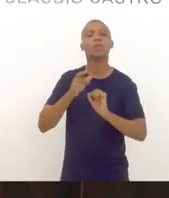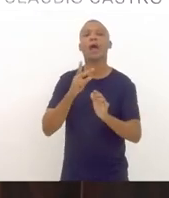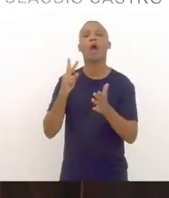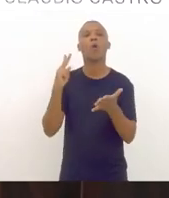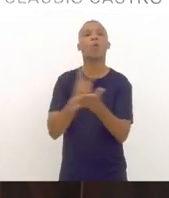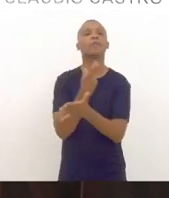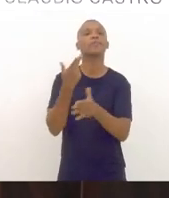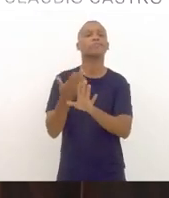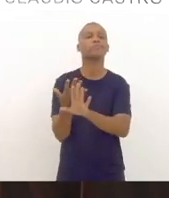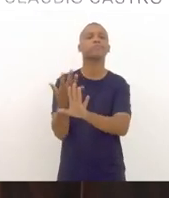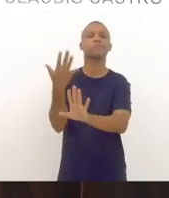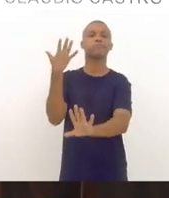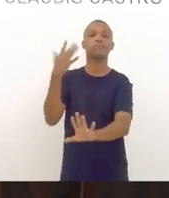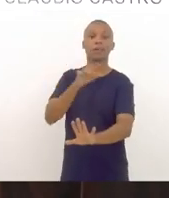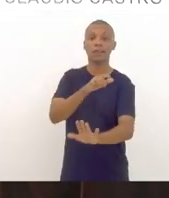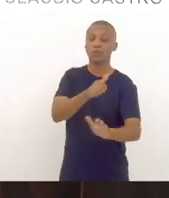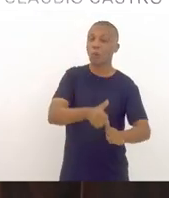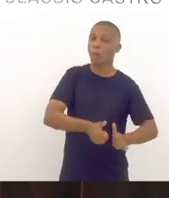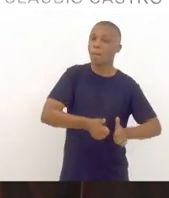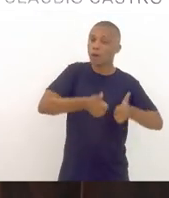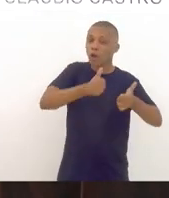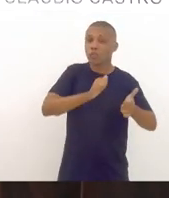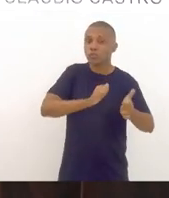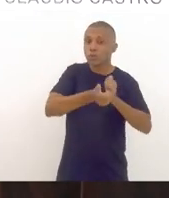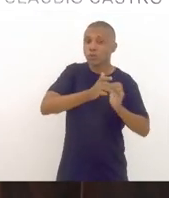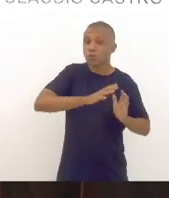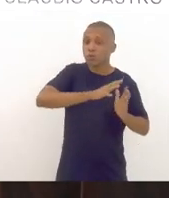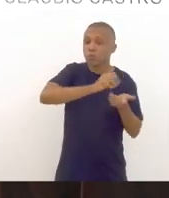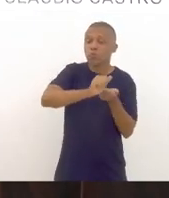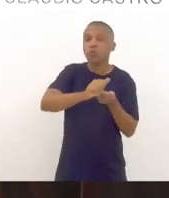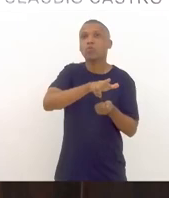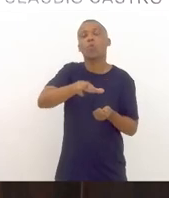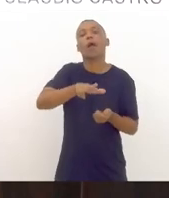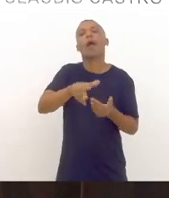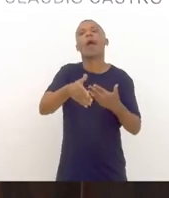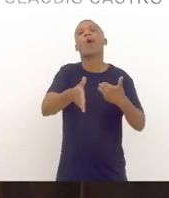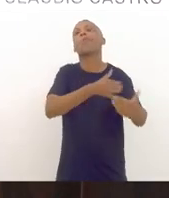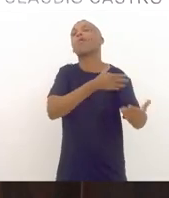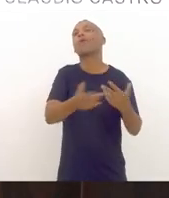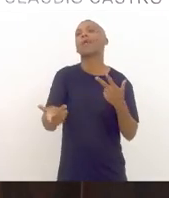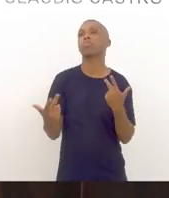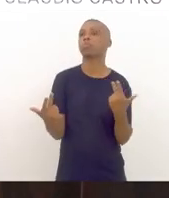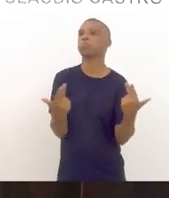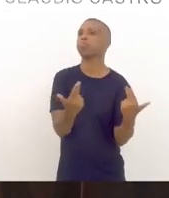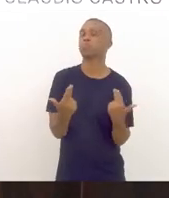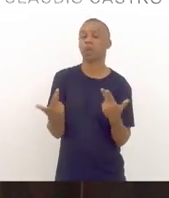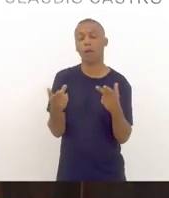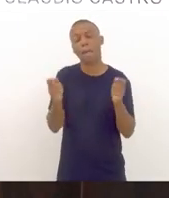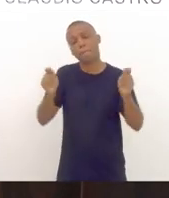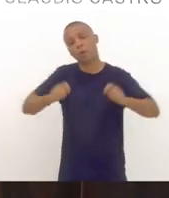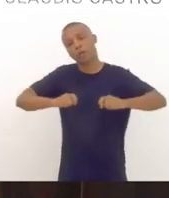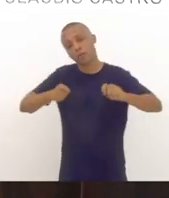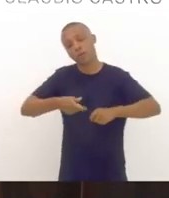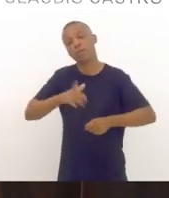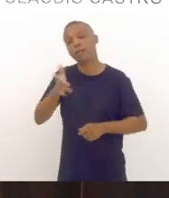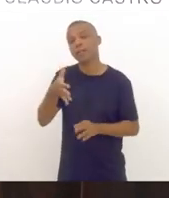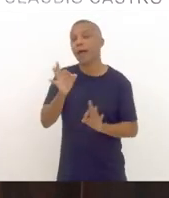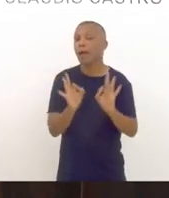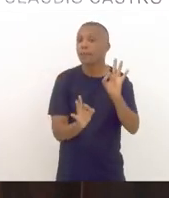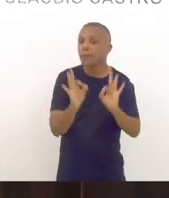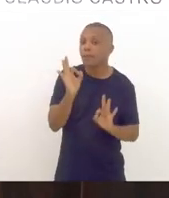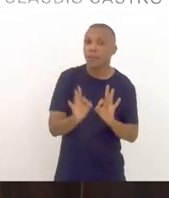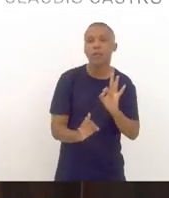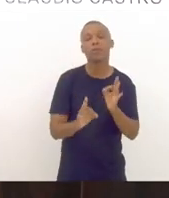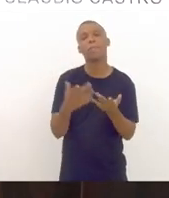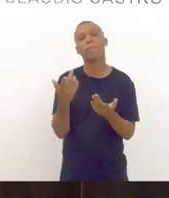independente do que aconteceu, foi o melhor jogador do mundo, isso não é para qualquer um. Poderia estar em qualquer lugar agora, poderia já estar se preparando